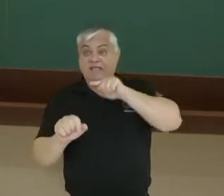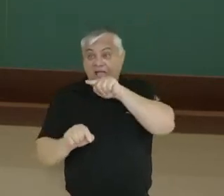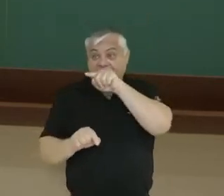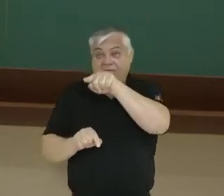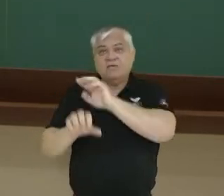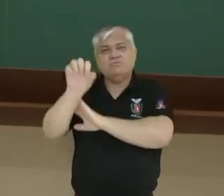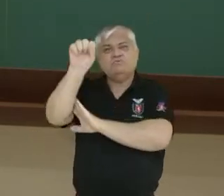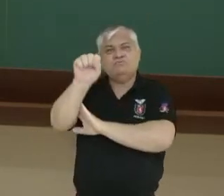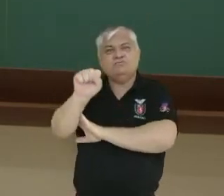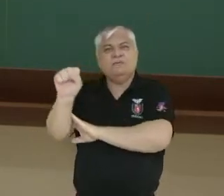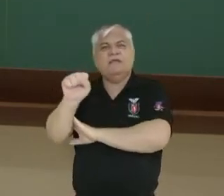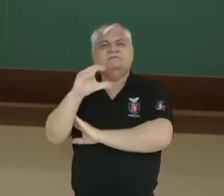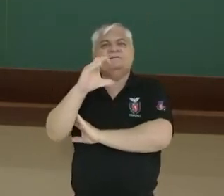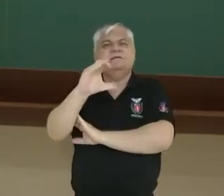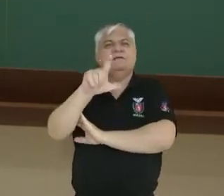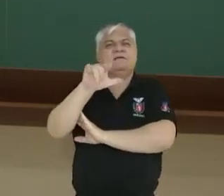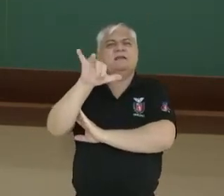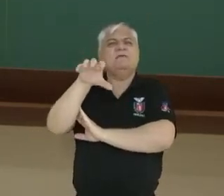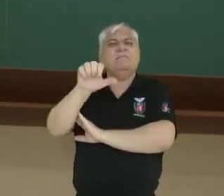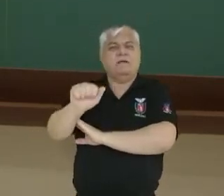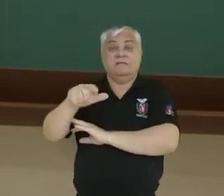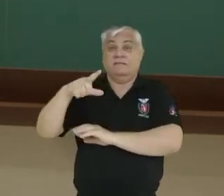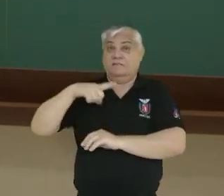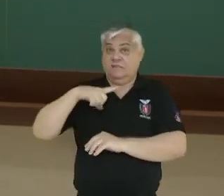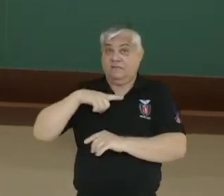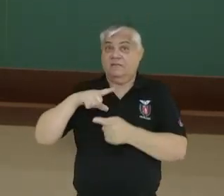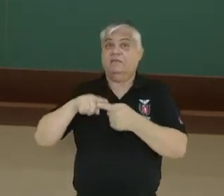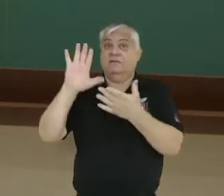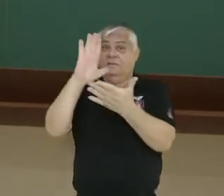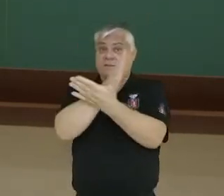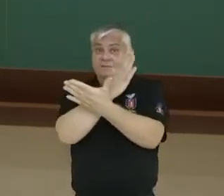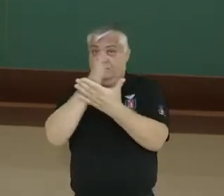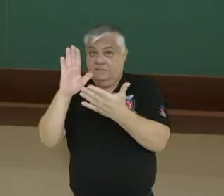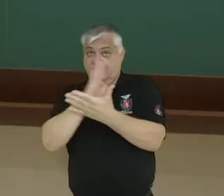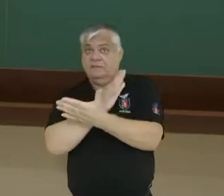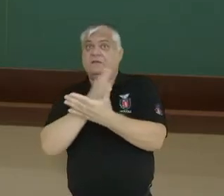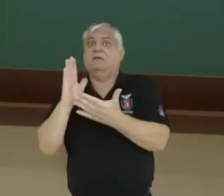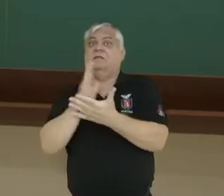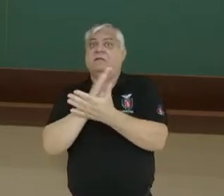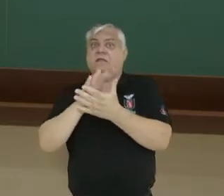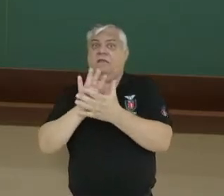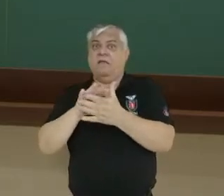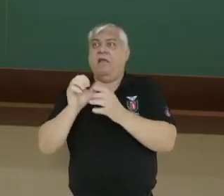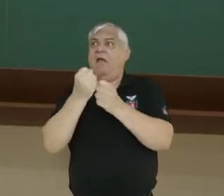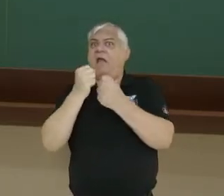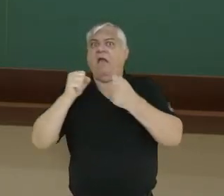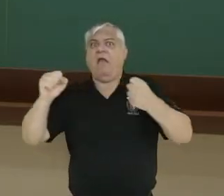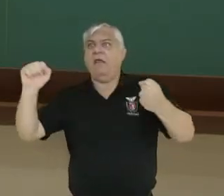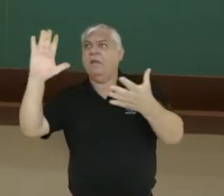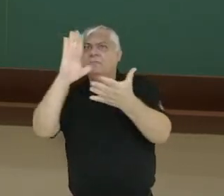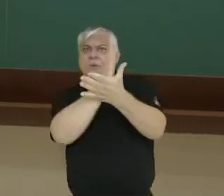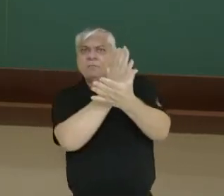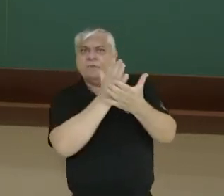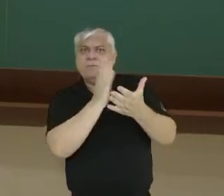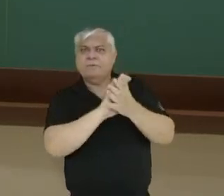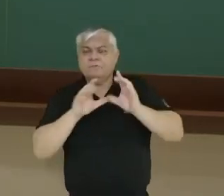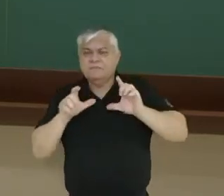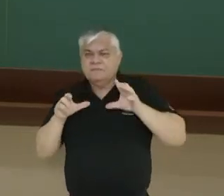tipos climáticos, a gente vai ter divisões de grandes áreas e daí dentro dessas a gente vai